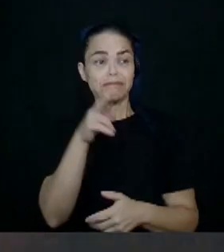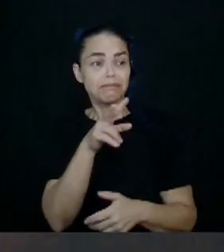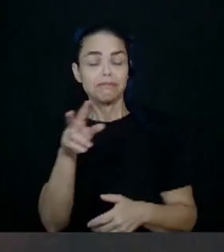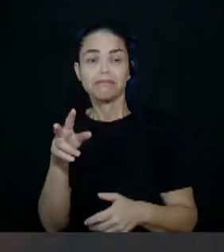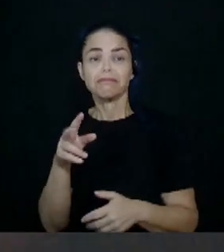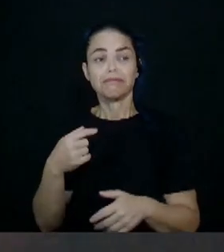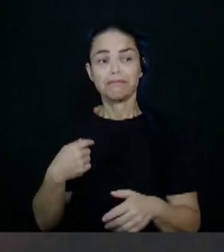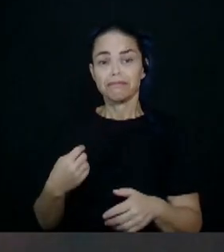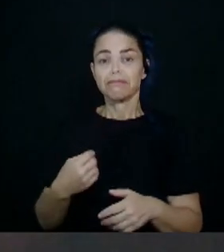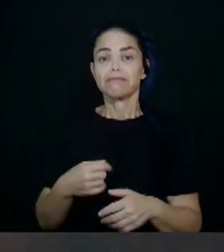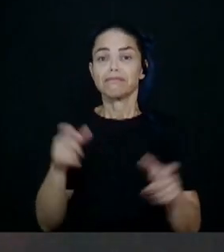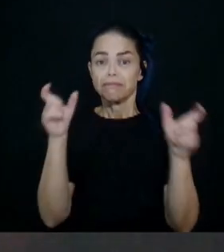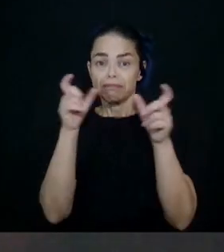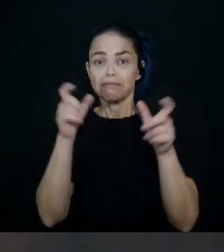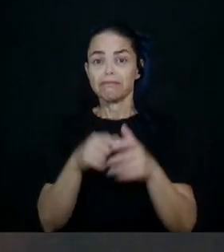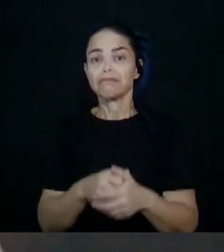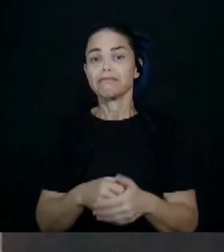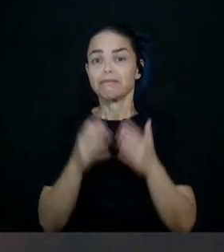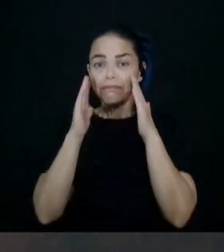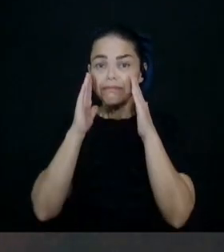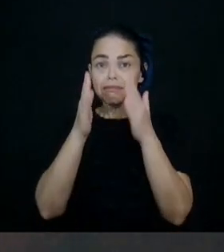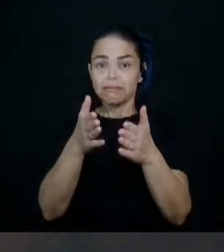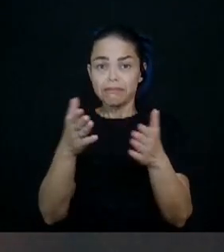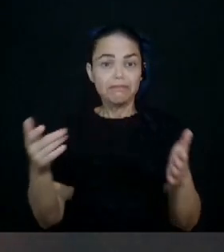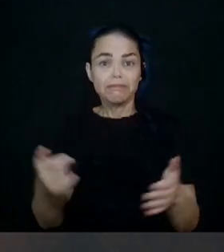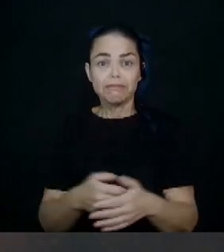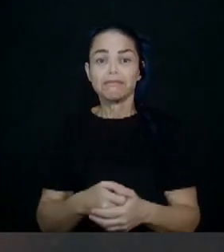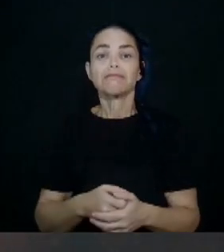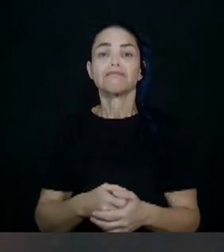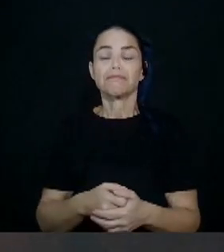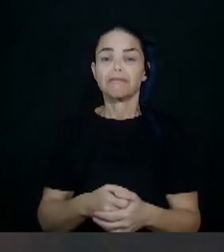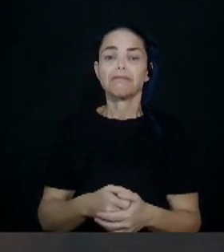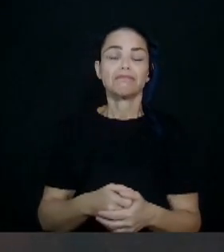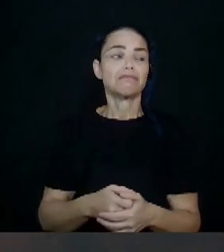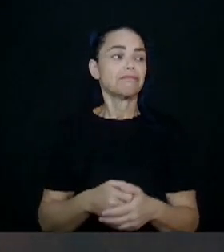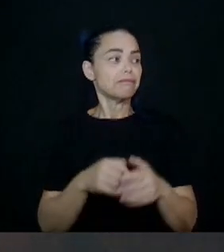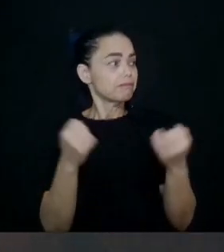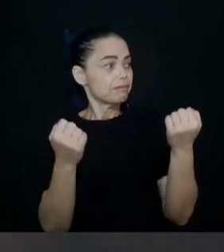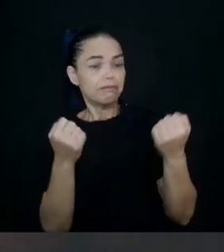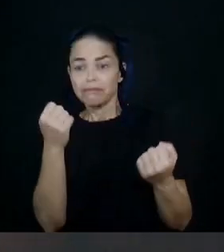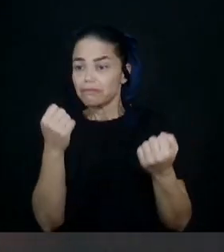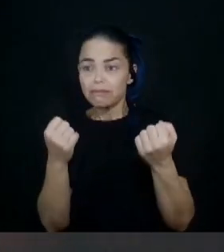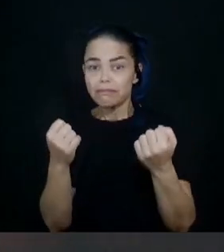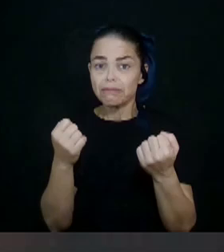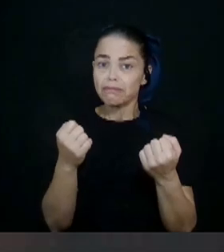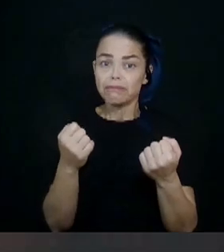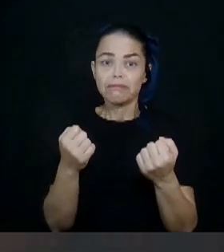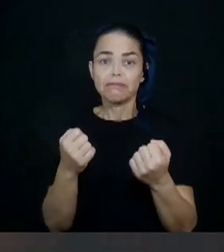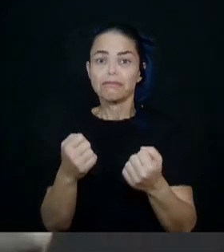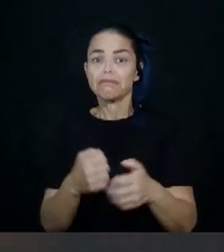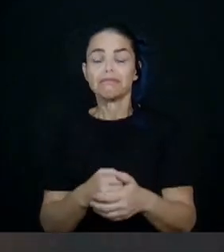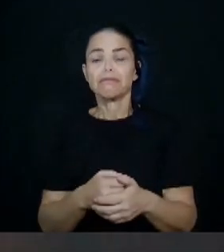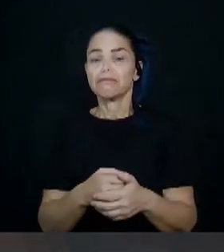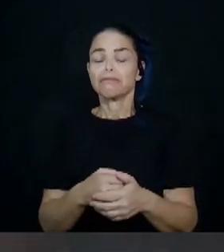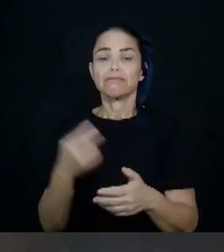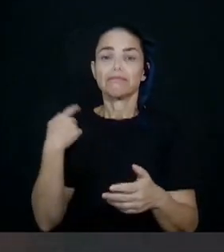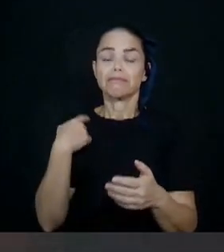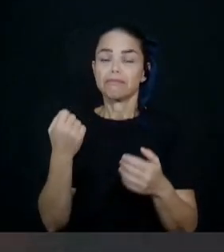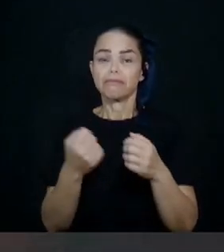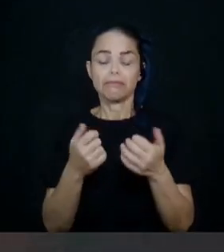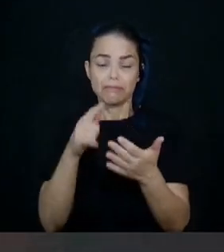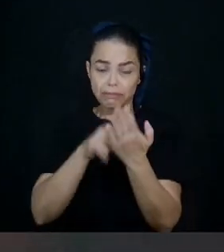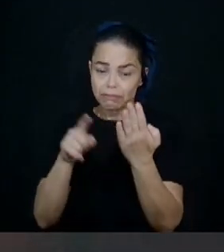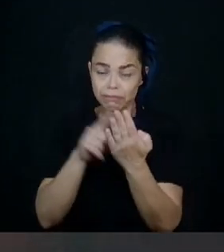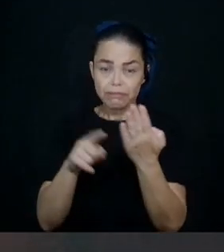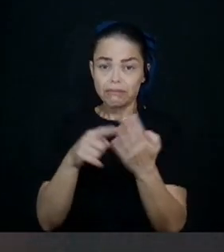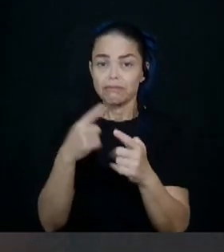de atenção está aqui na frente. Né? Eu não vou ficar do lado, eu não vou lixar, eu não vou me pintar, eu não vou ficar no celular, eu não vou... Por quê?